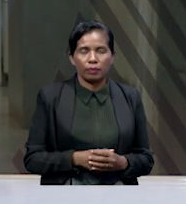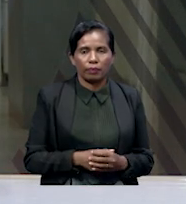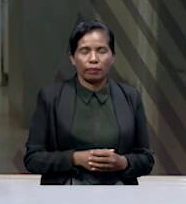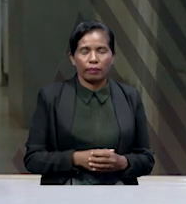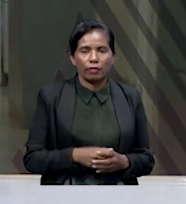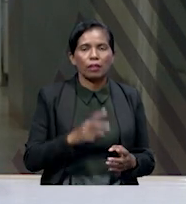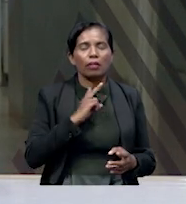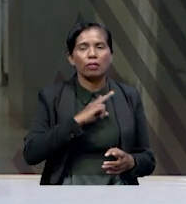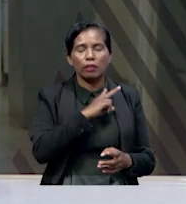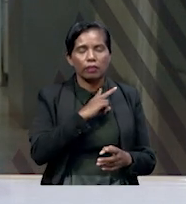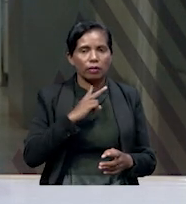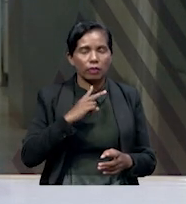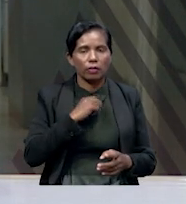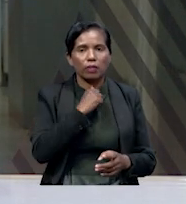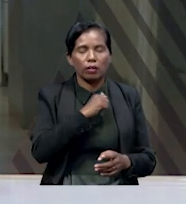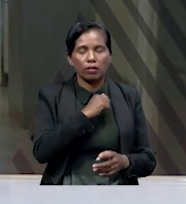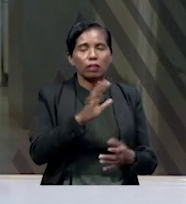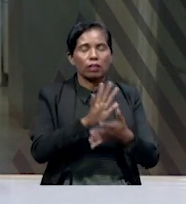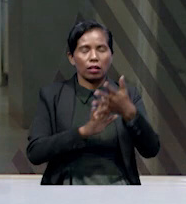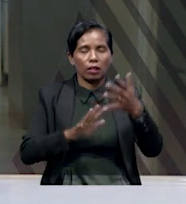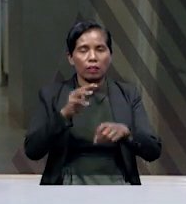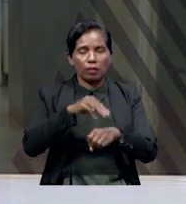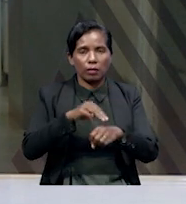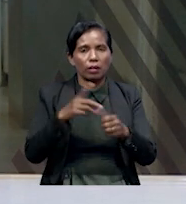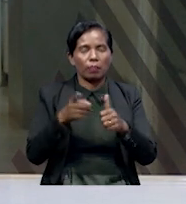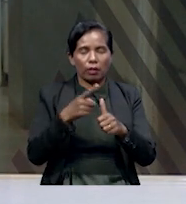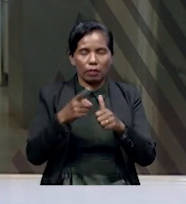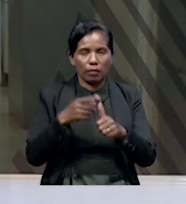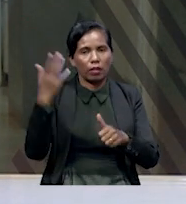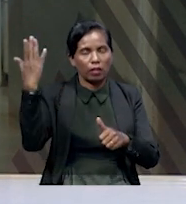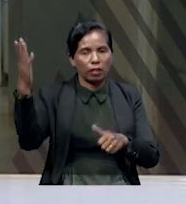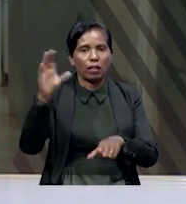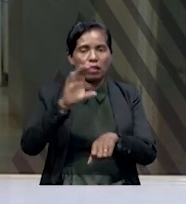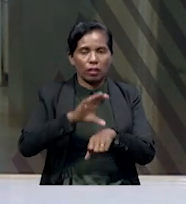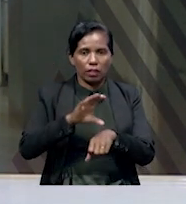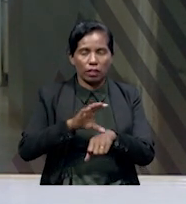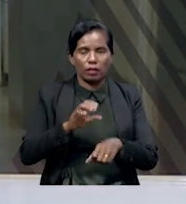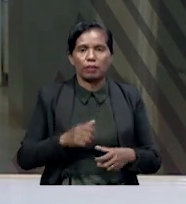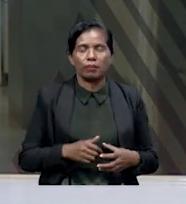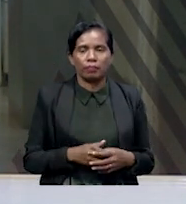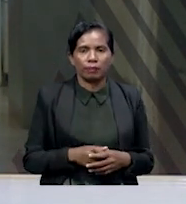Dom Virgílio Cardeal do Carmo da Silva, este mês, celebra missa da Hulu e a Catedral.